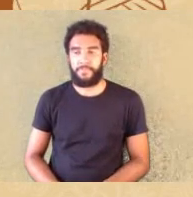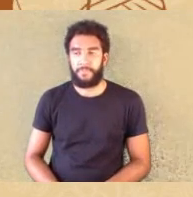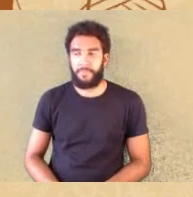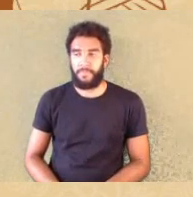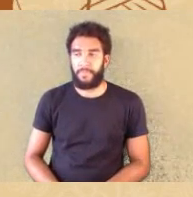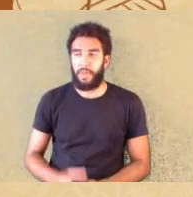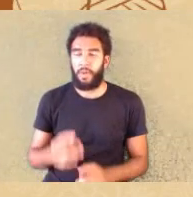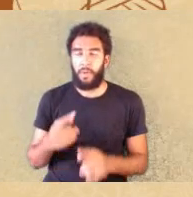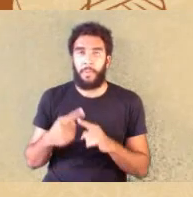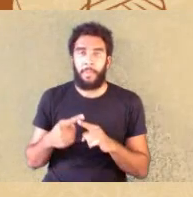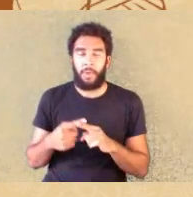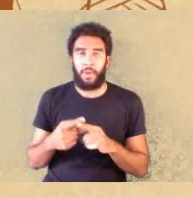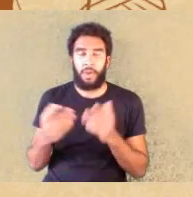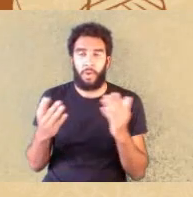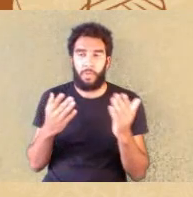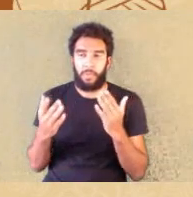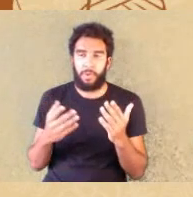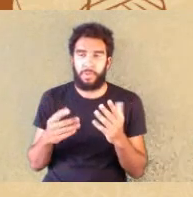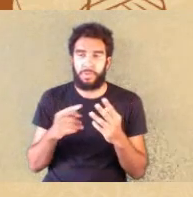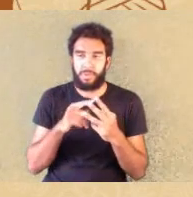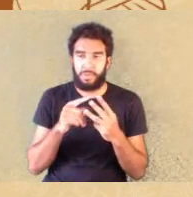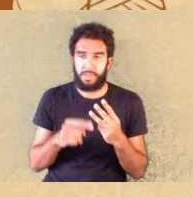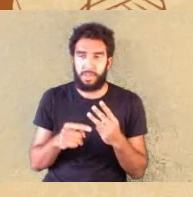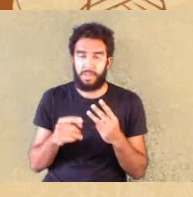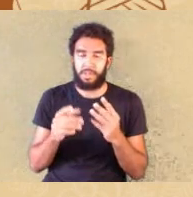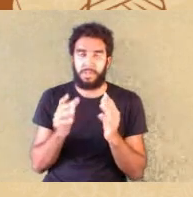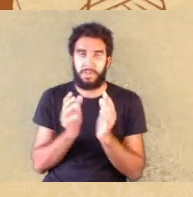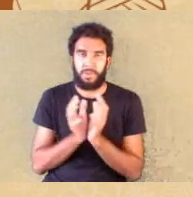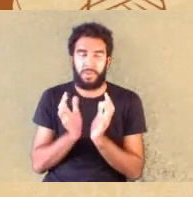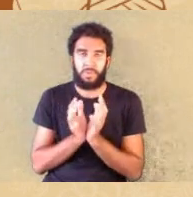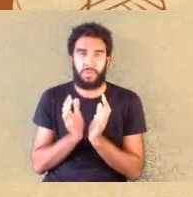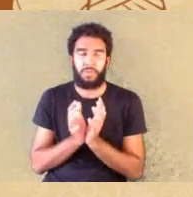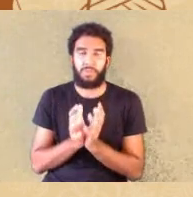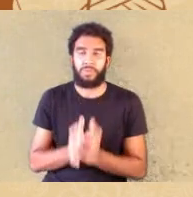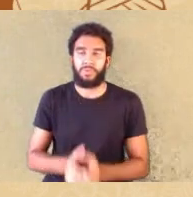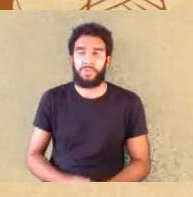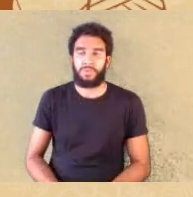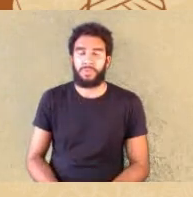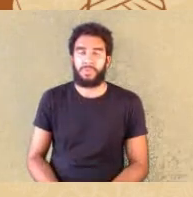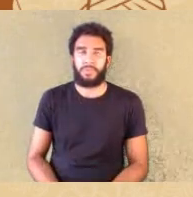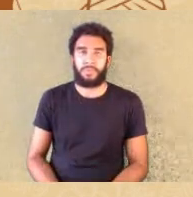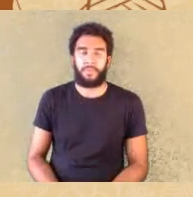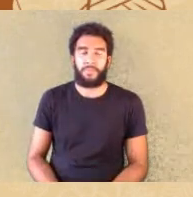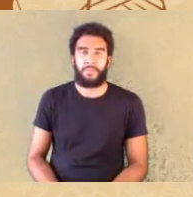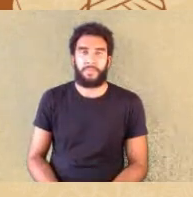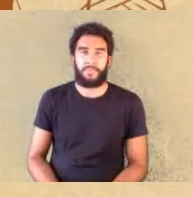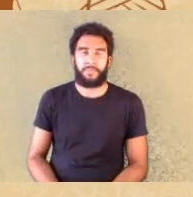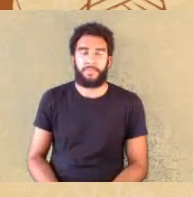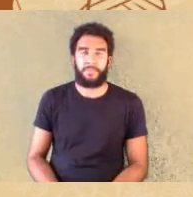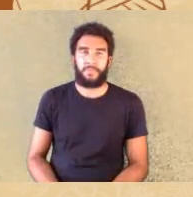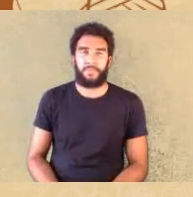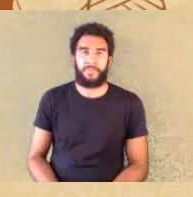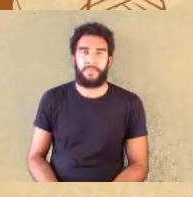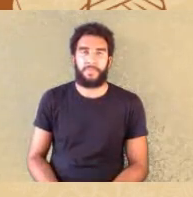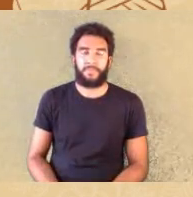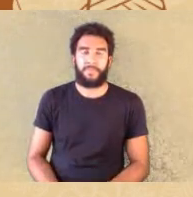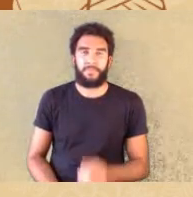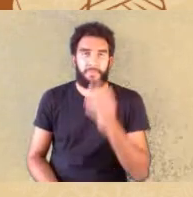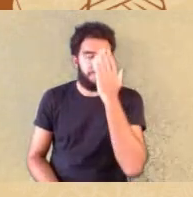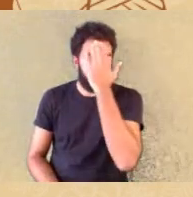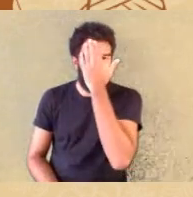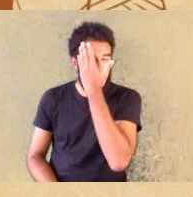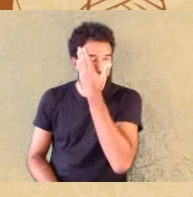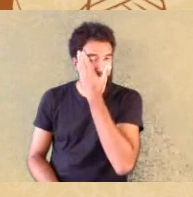comparou diferentes grupos por atração afetiva ou identidade de gênero, e a Índia teve um problema